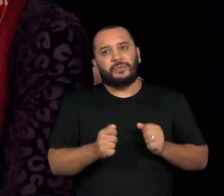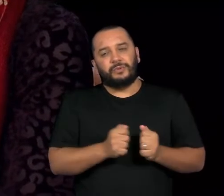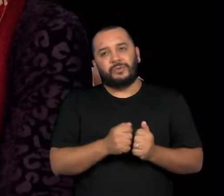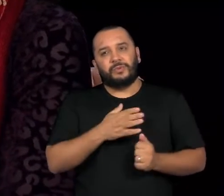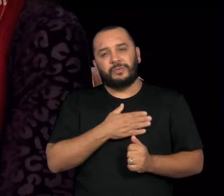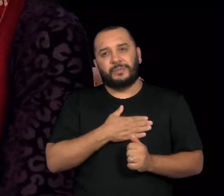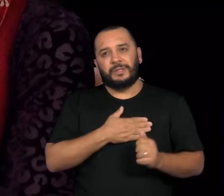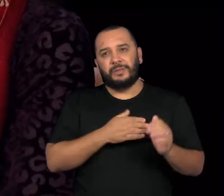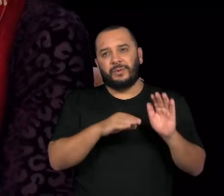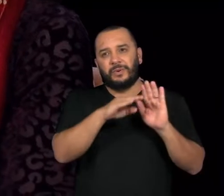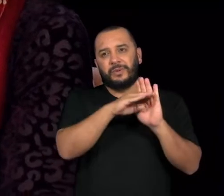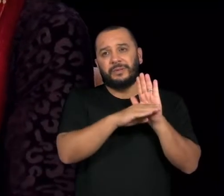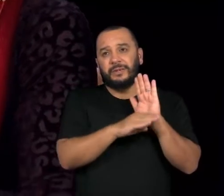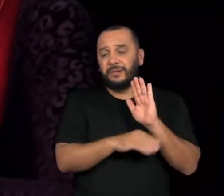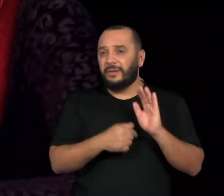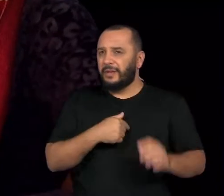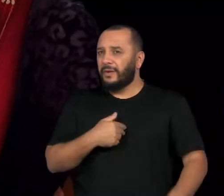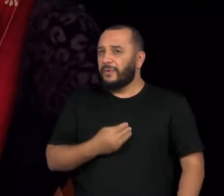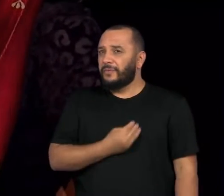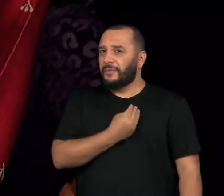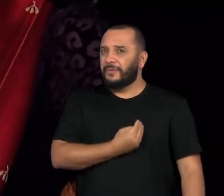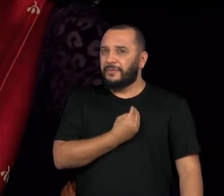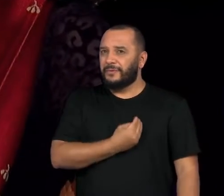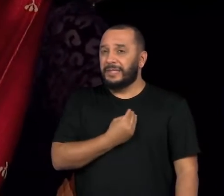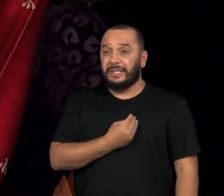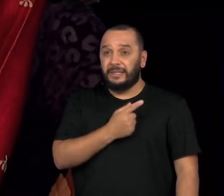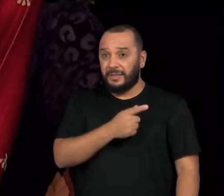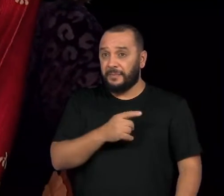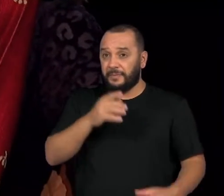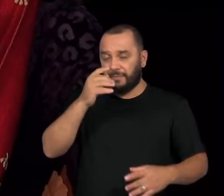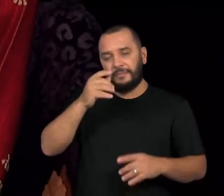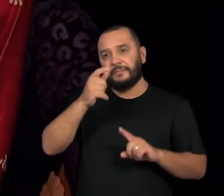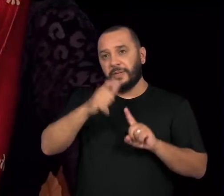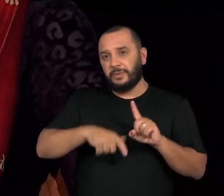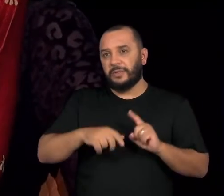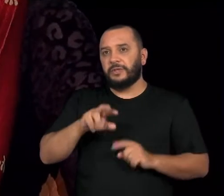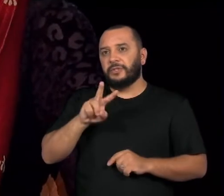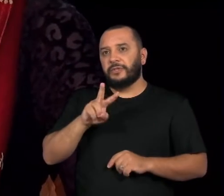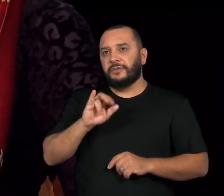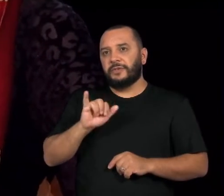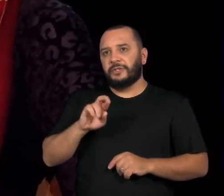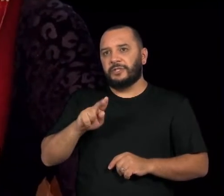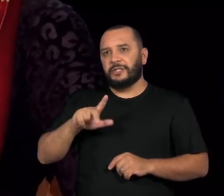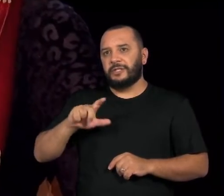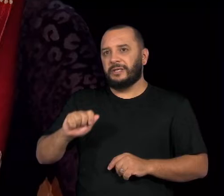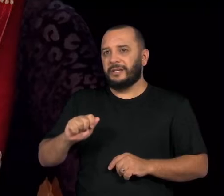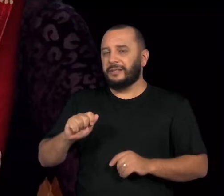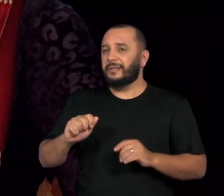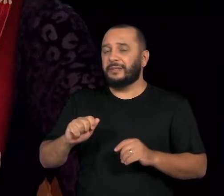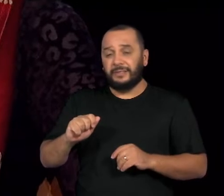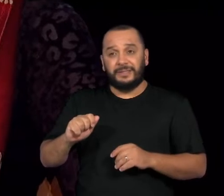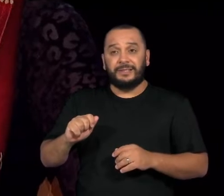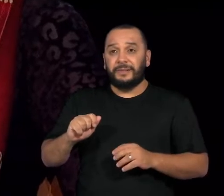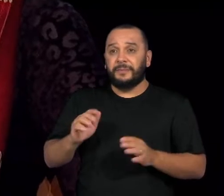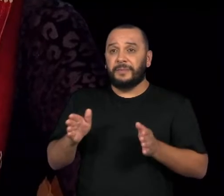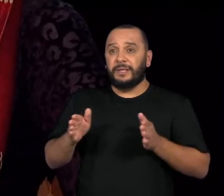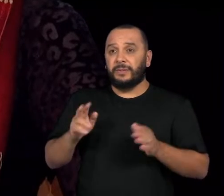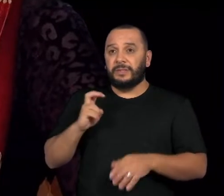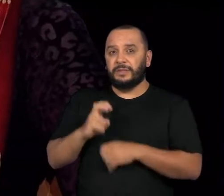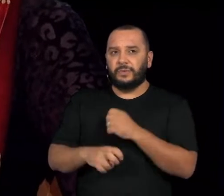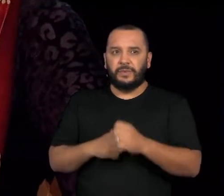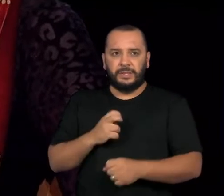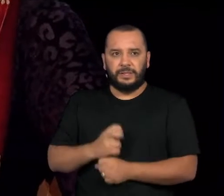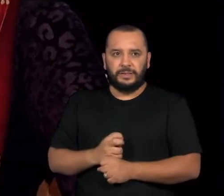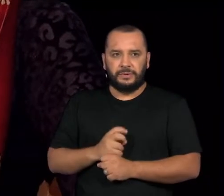vivi Virginia Woolf, acho que uns 5 anos, indo e voltando, até o momento em